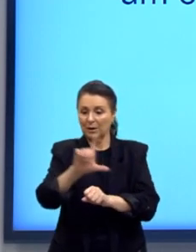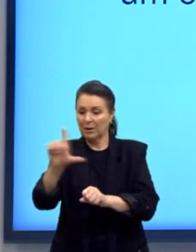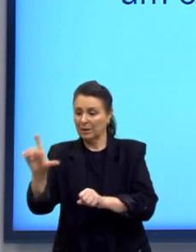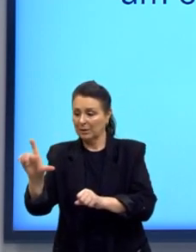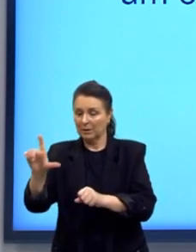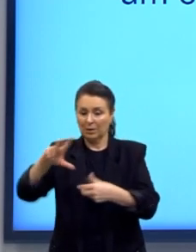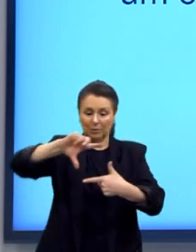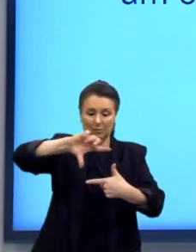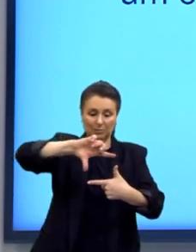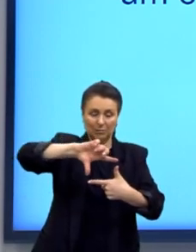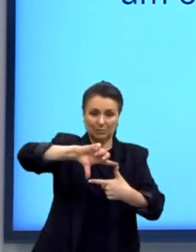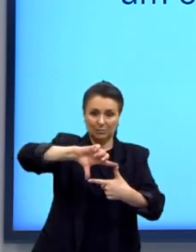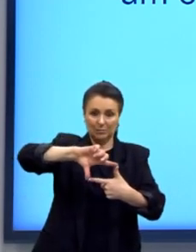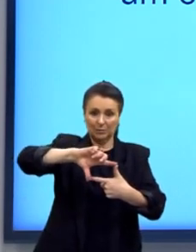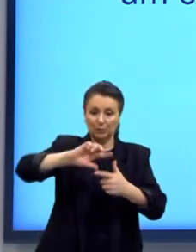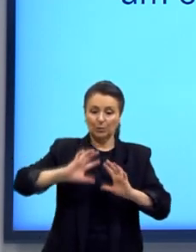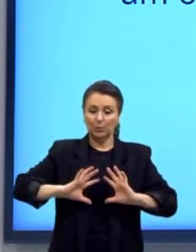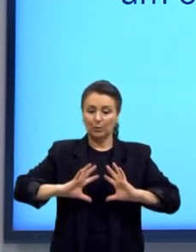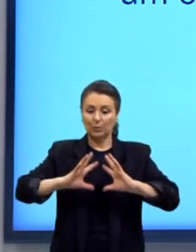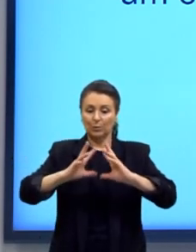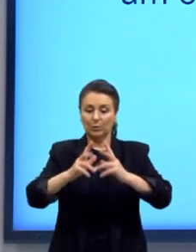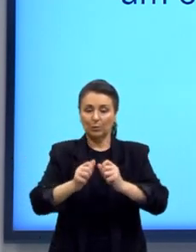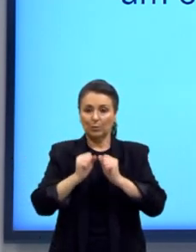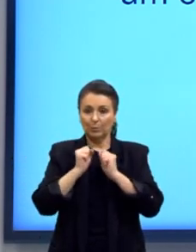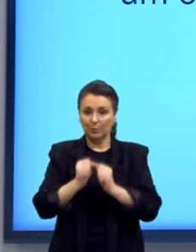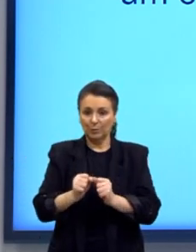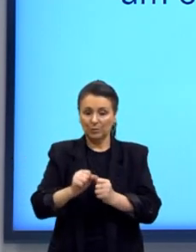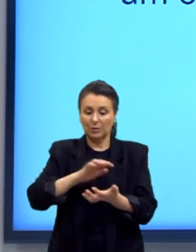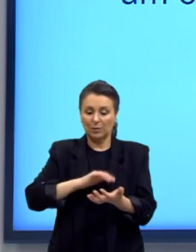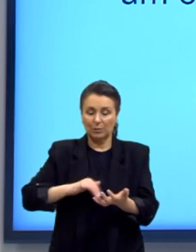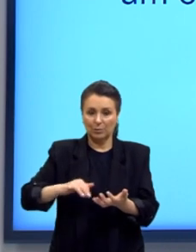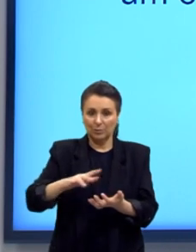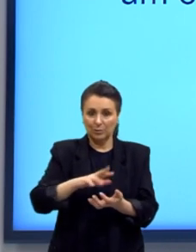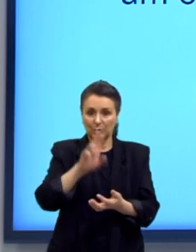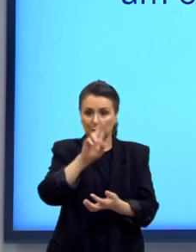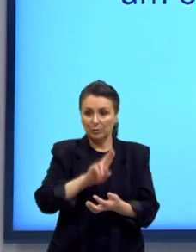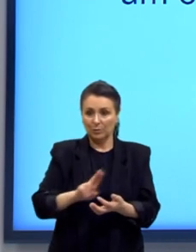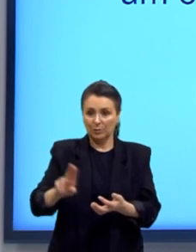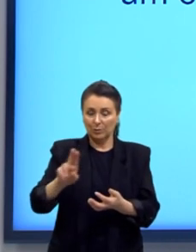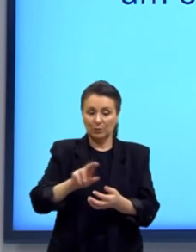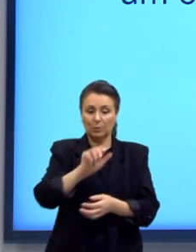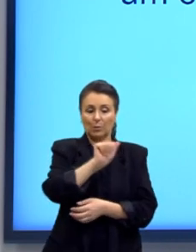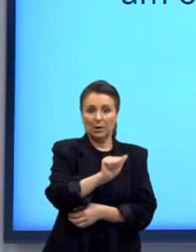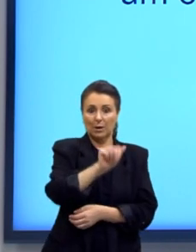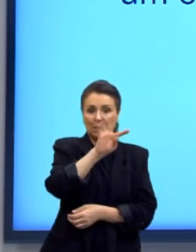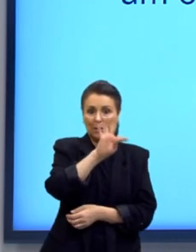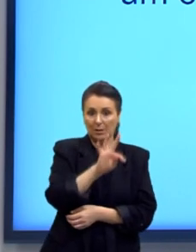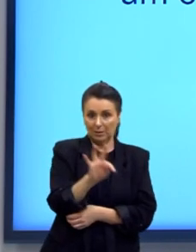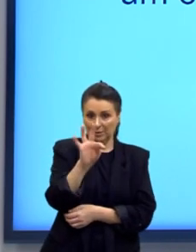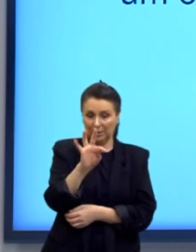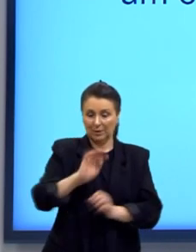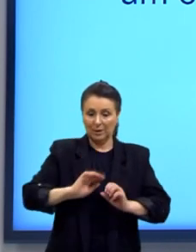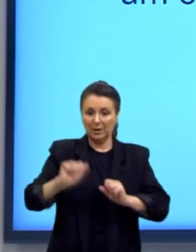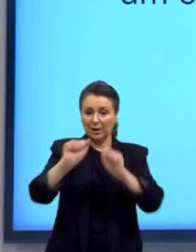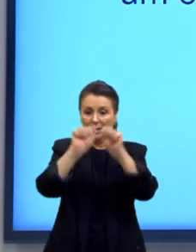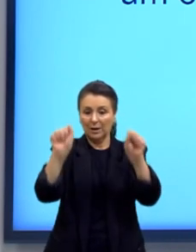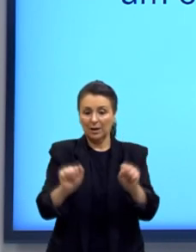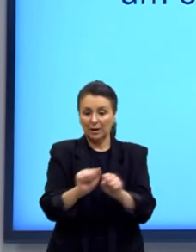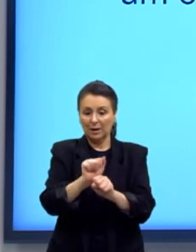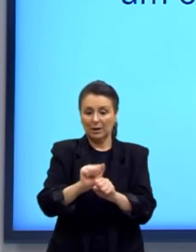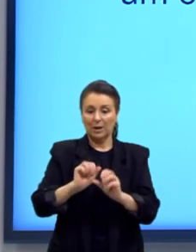então sendo assim a área total pode ser calculada até referente à área total sendo